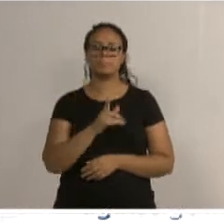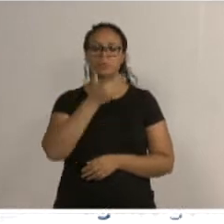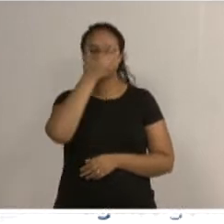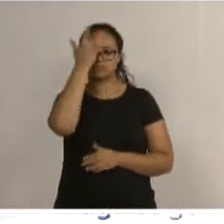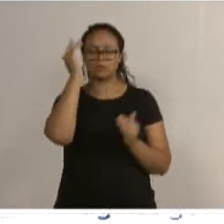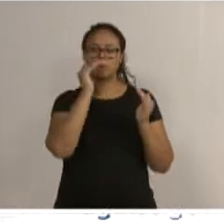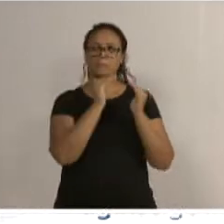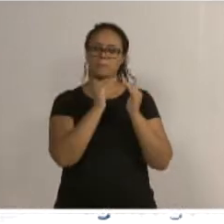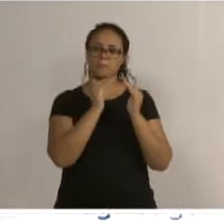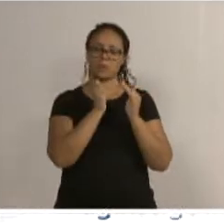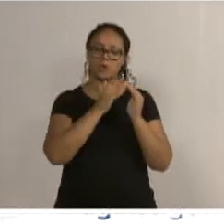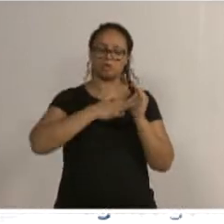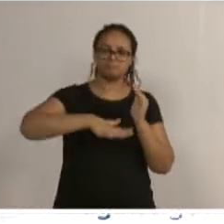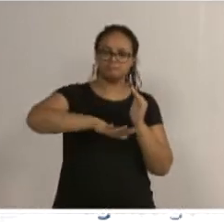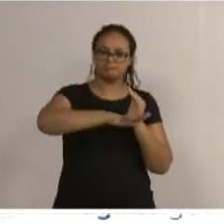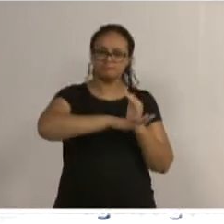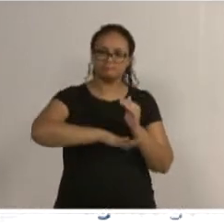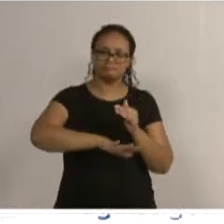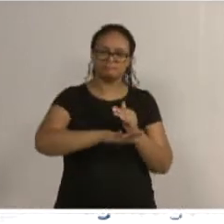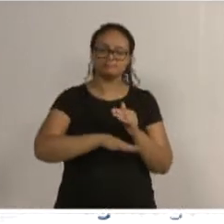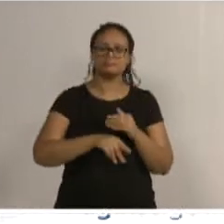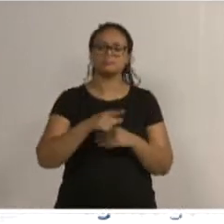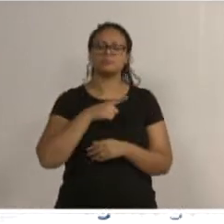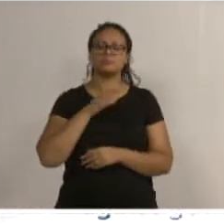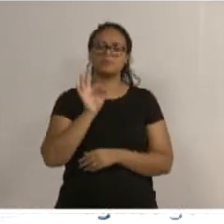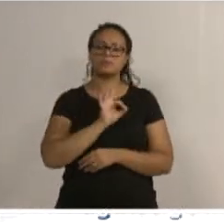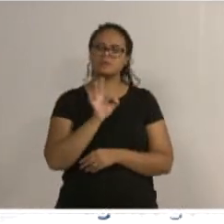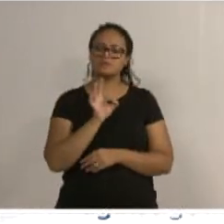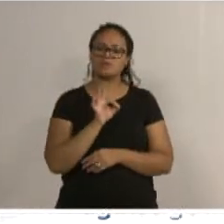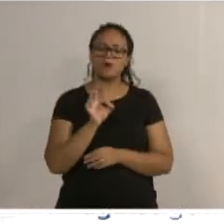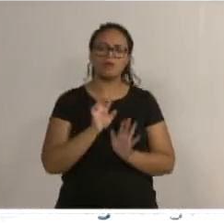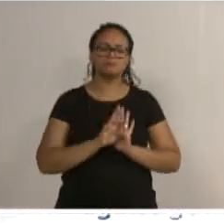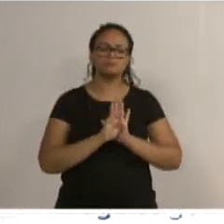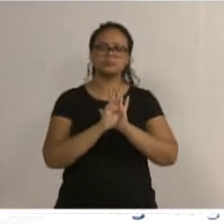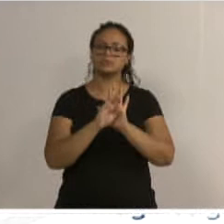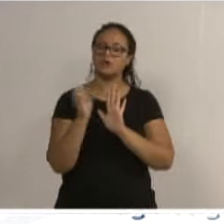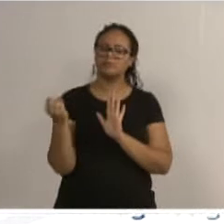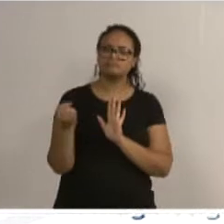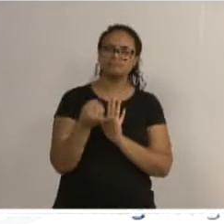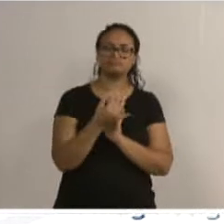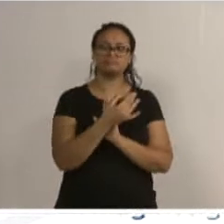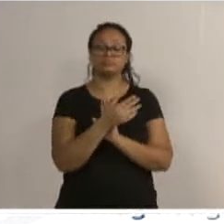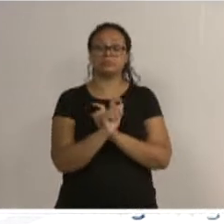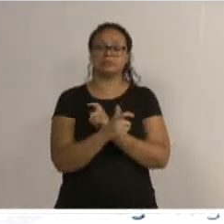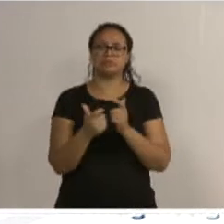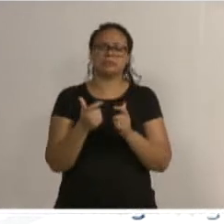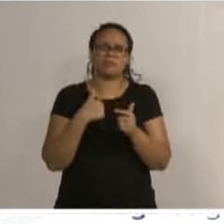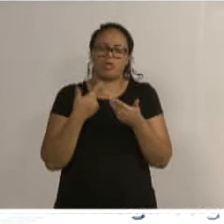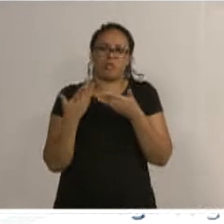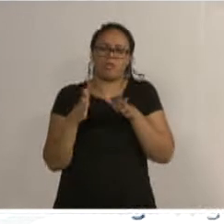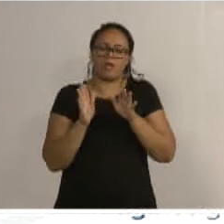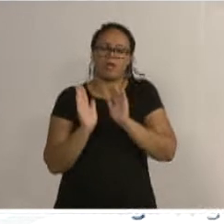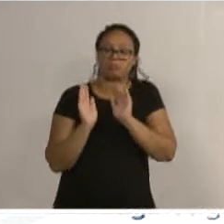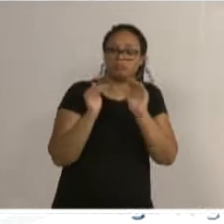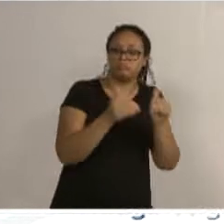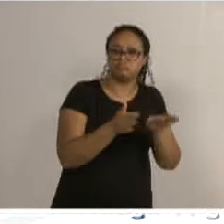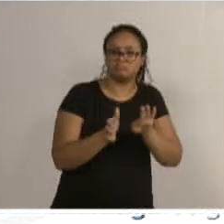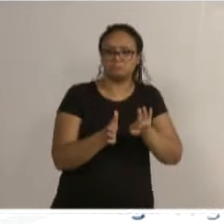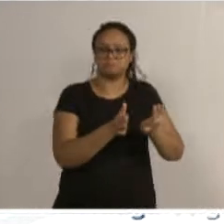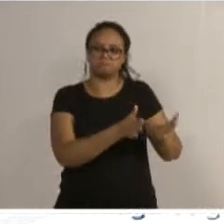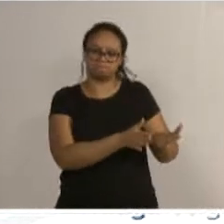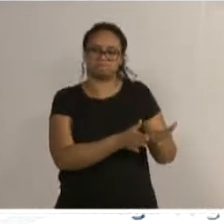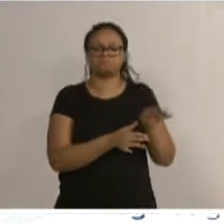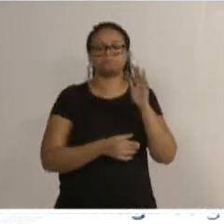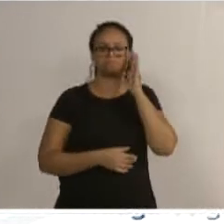um percentual bastante grande de representatividade no Estado, que não vou me deter nisso aqui para